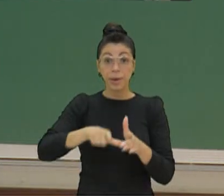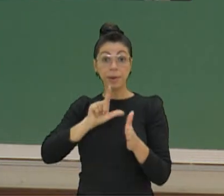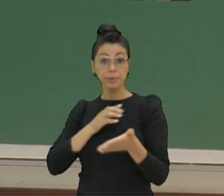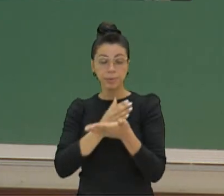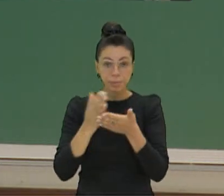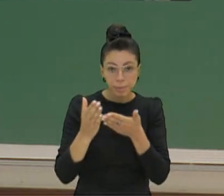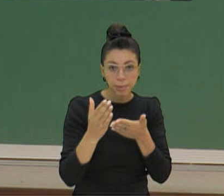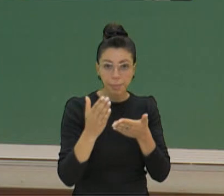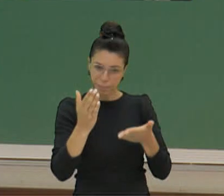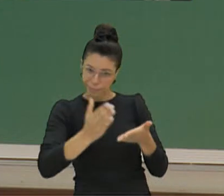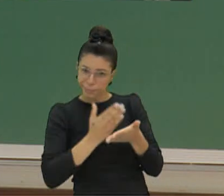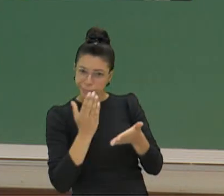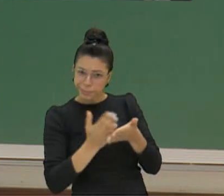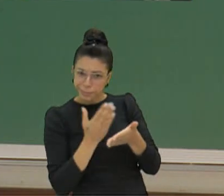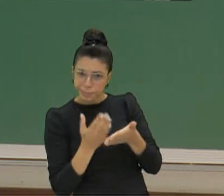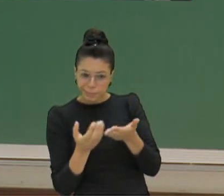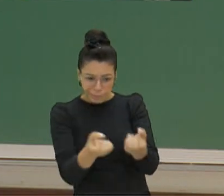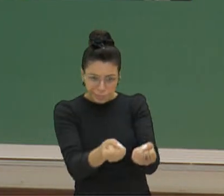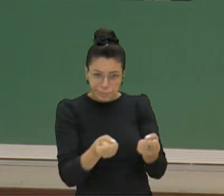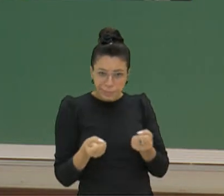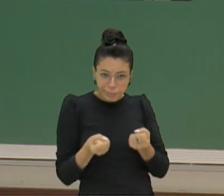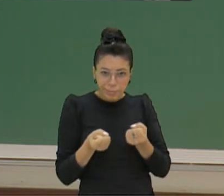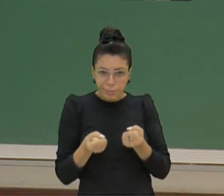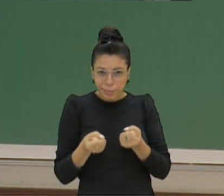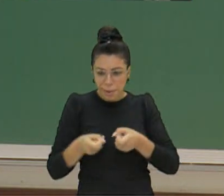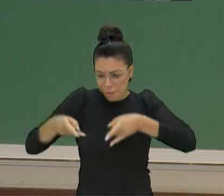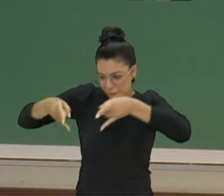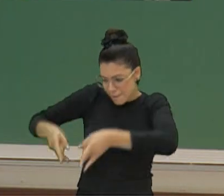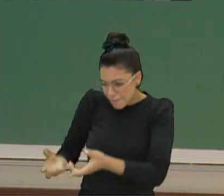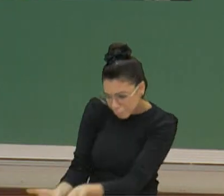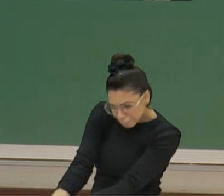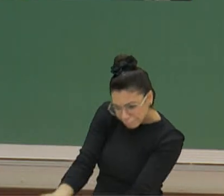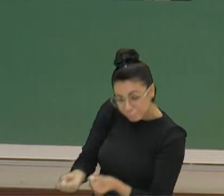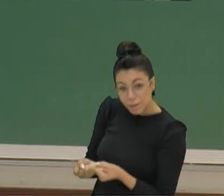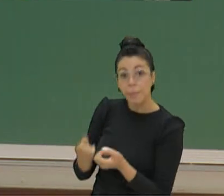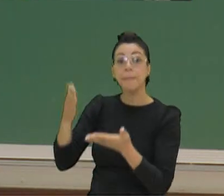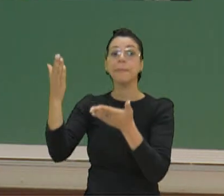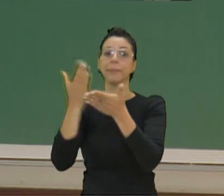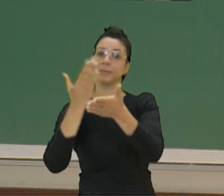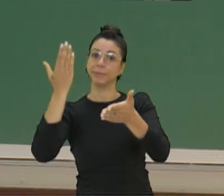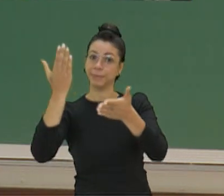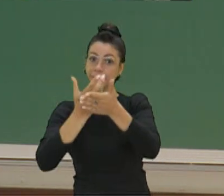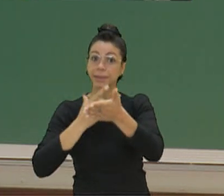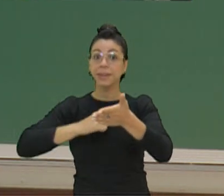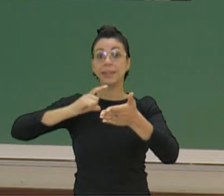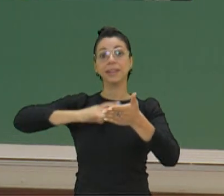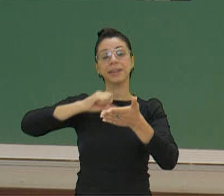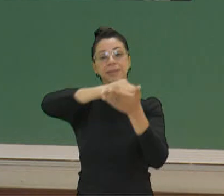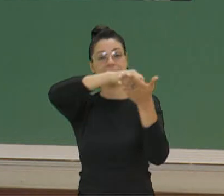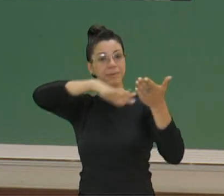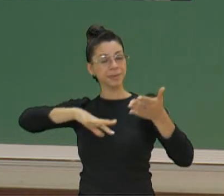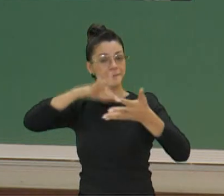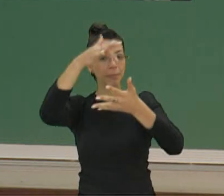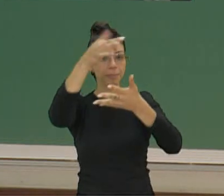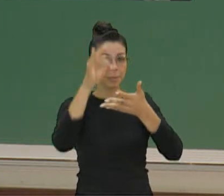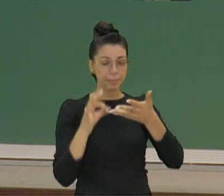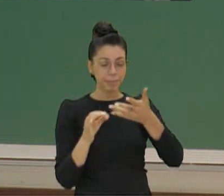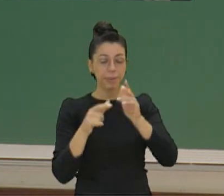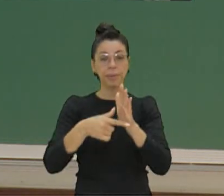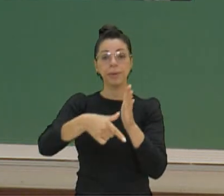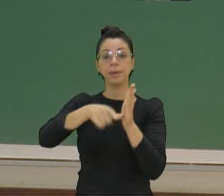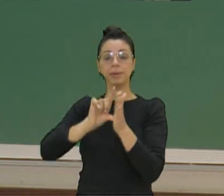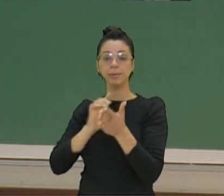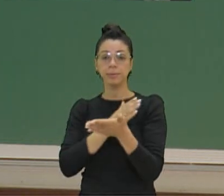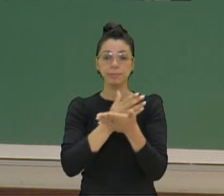lá do armário, tirou da gaveta, que estava debaixo da cama, que eu sei? Então, pega o caderno, que tem atividade para corrigir hoje. Antes de